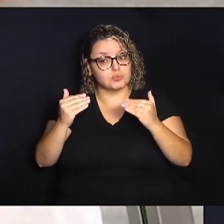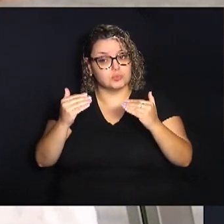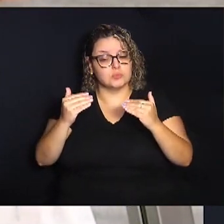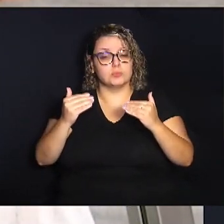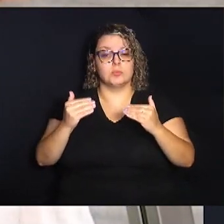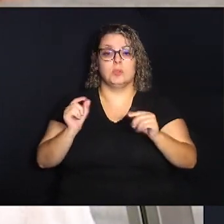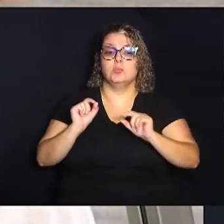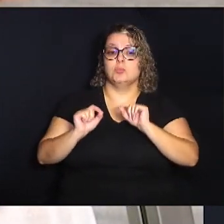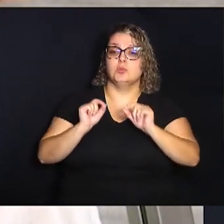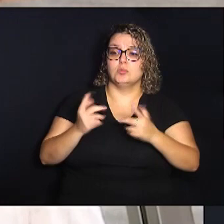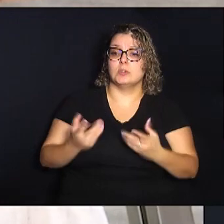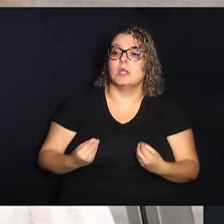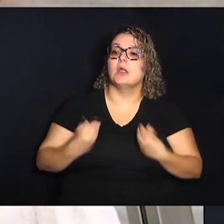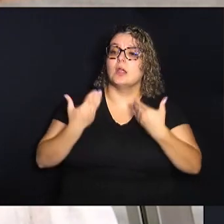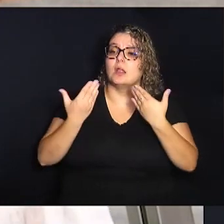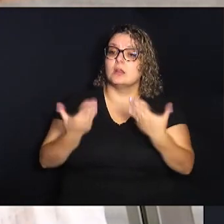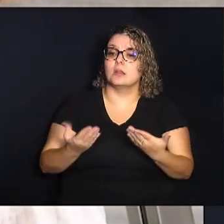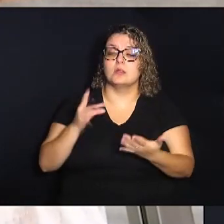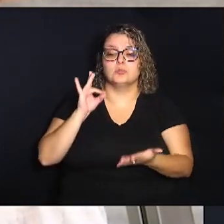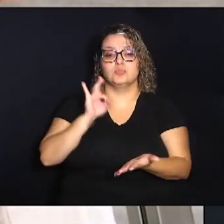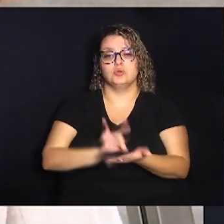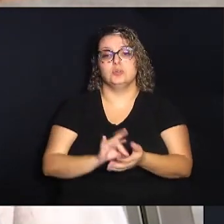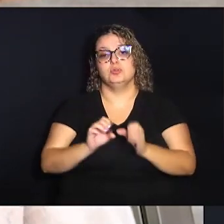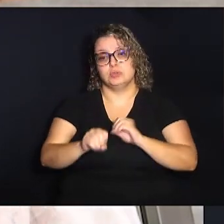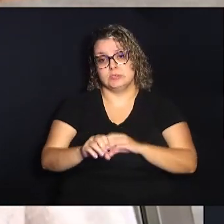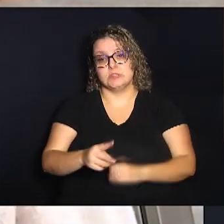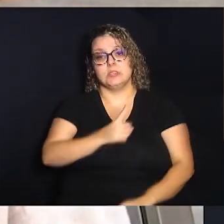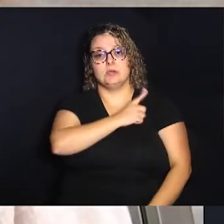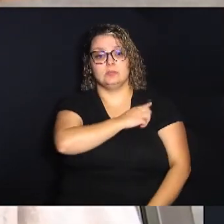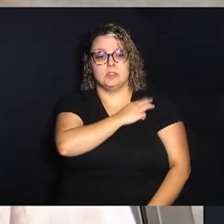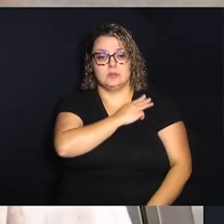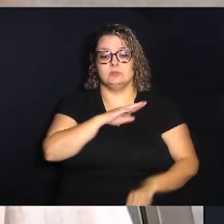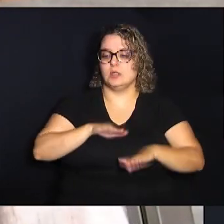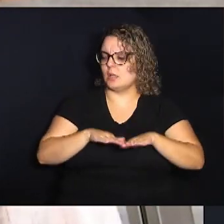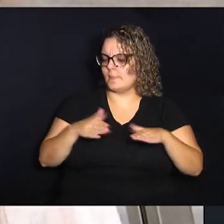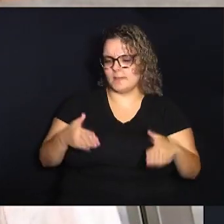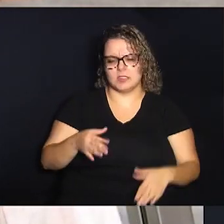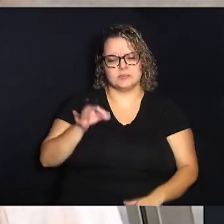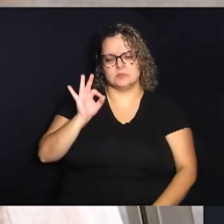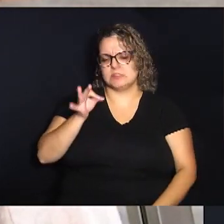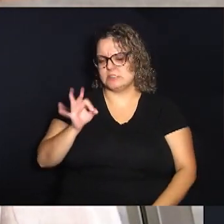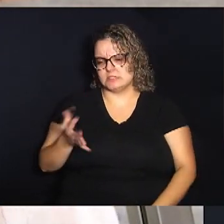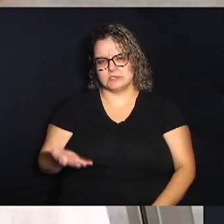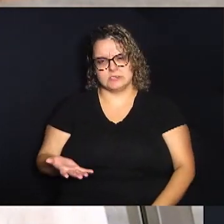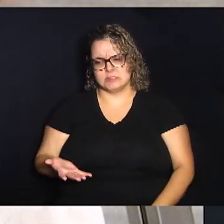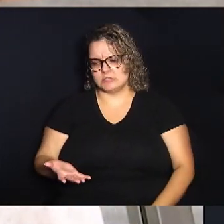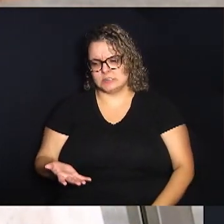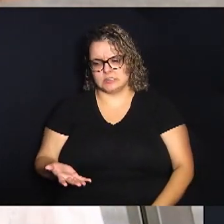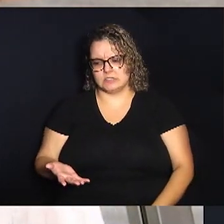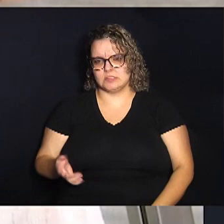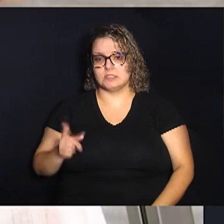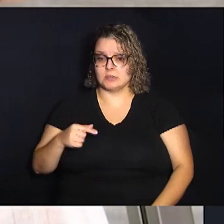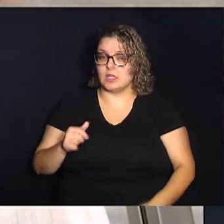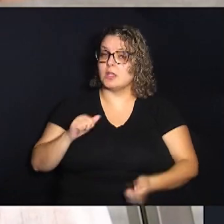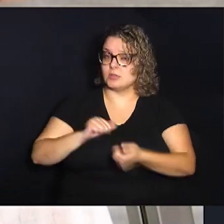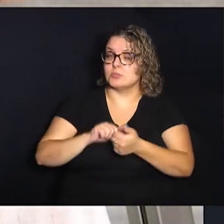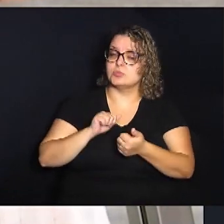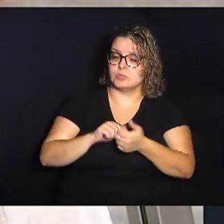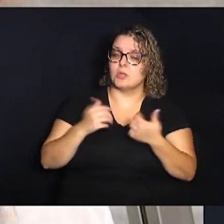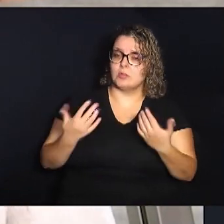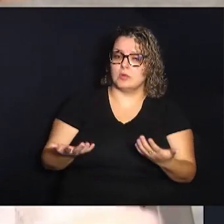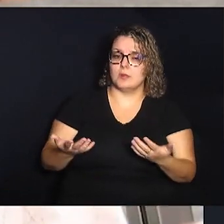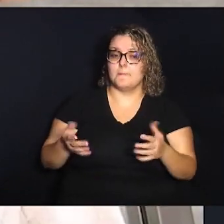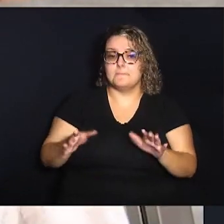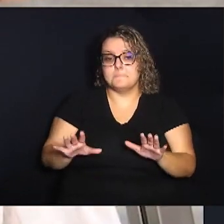naquilo que é oferecido de fato no ensino médio. A mesa, sem dúvida, né, que é de muita qualidade,